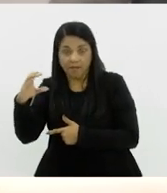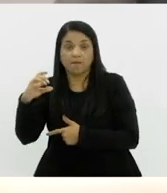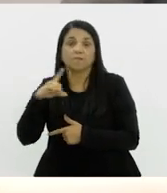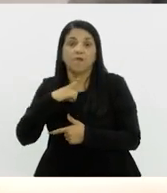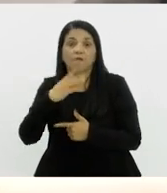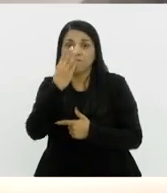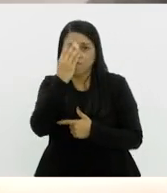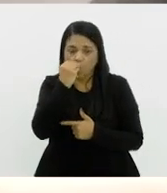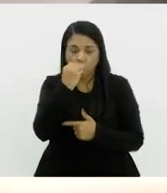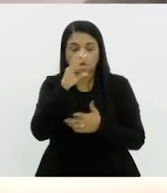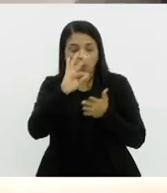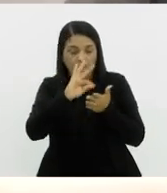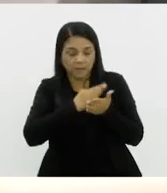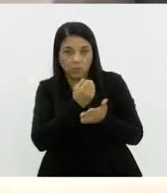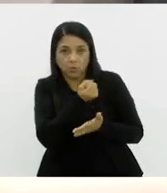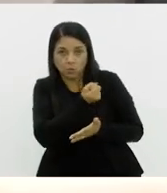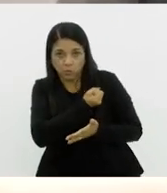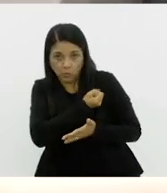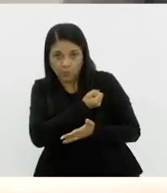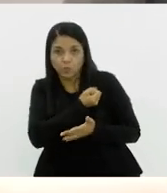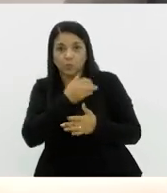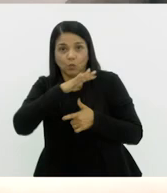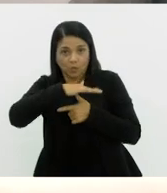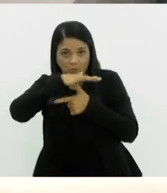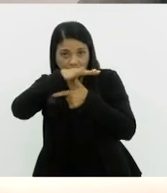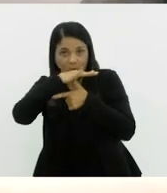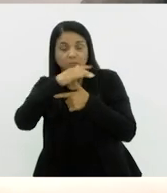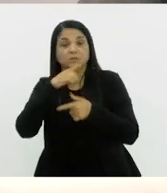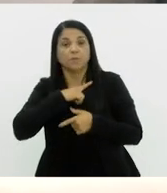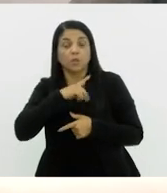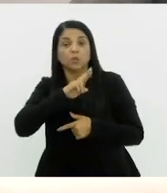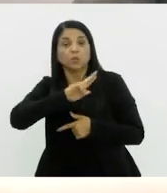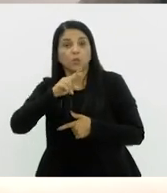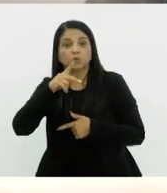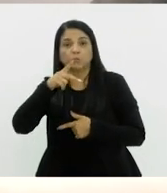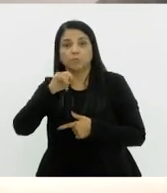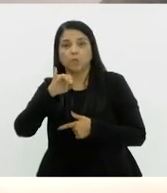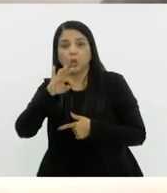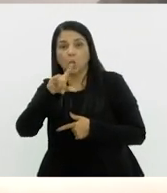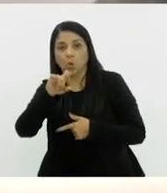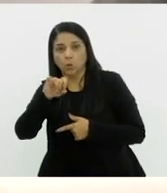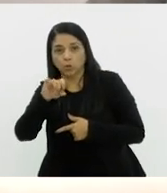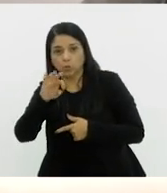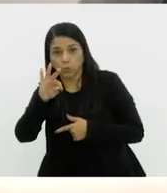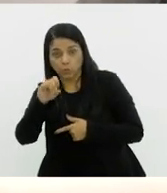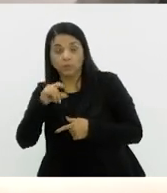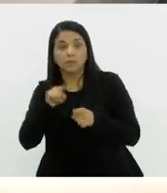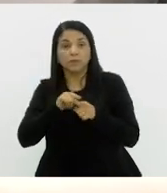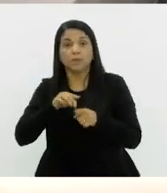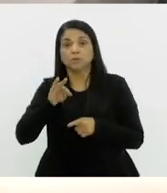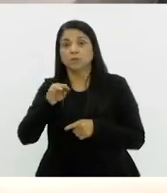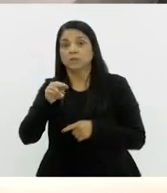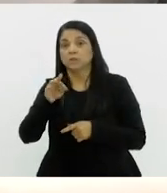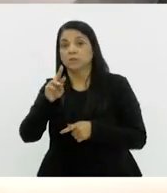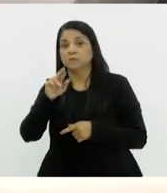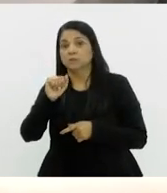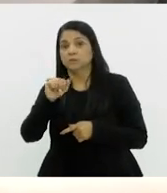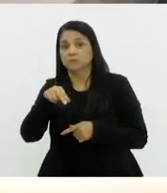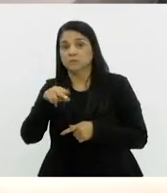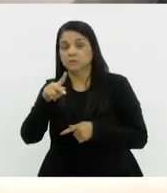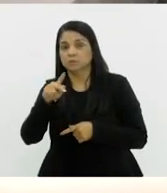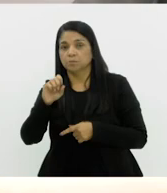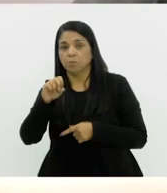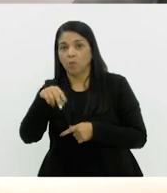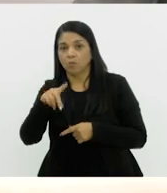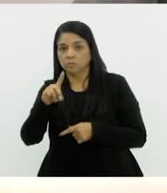As fotos, as matrículas, e os pilotos e os transponder, e a garantia do transponder. Então, a gente tem que criar mecanismos. Não